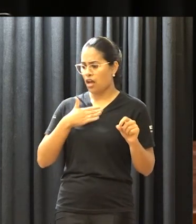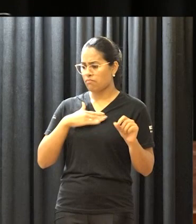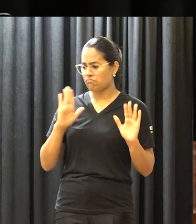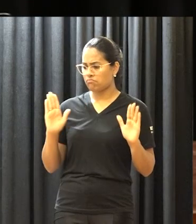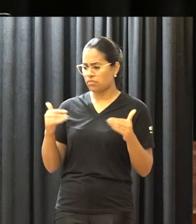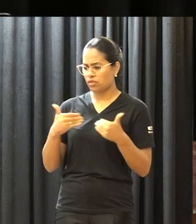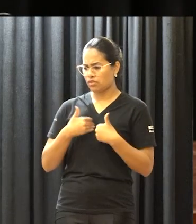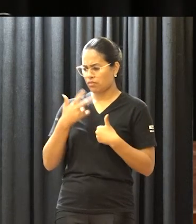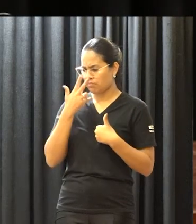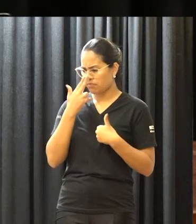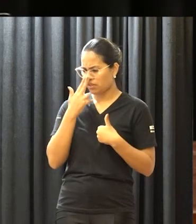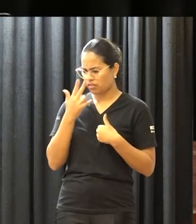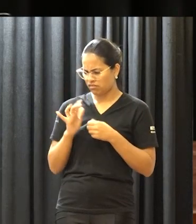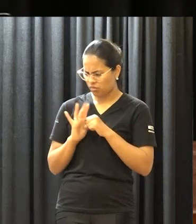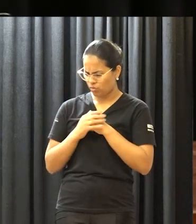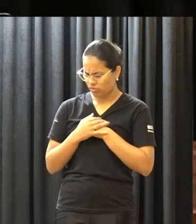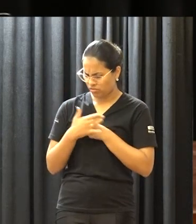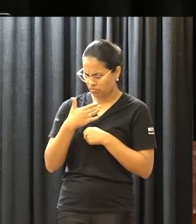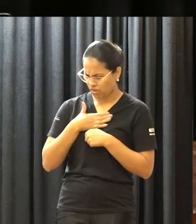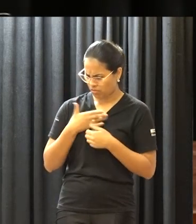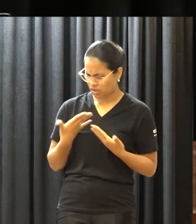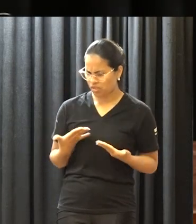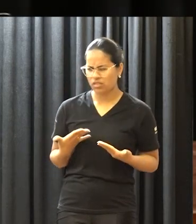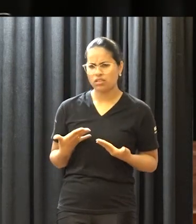autista para mim.